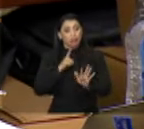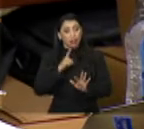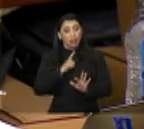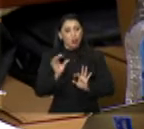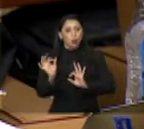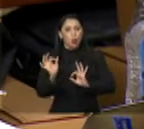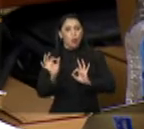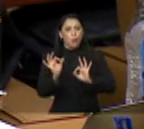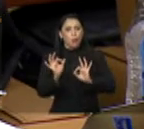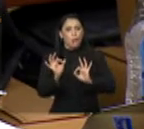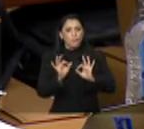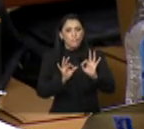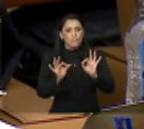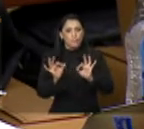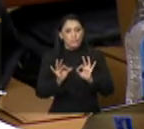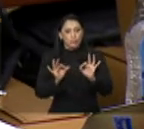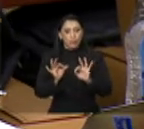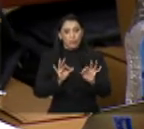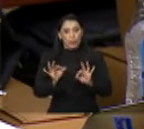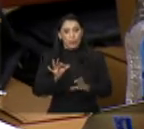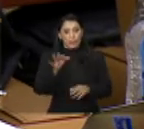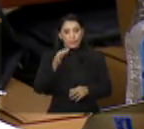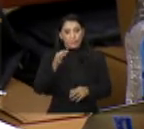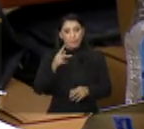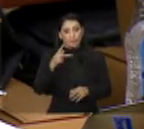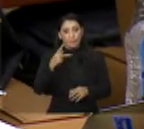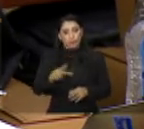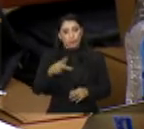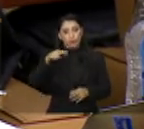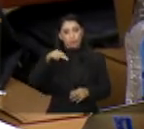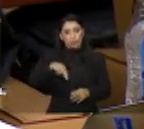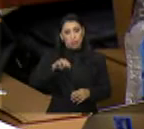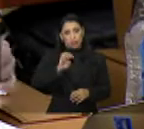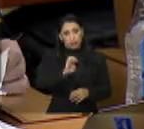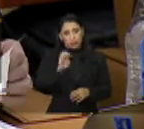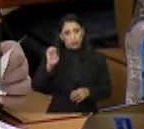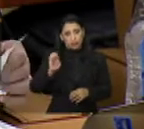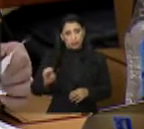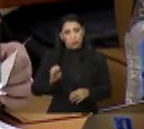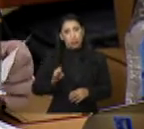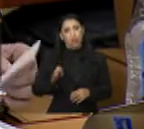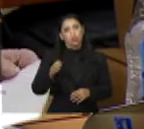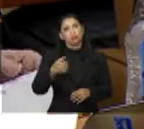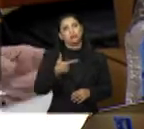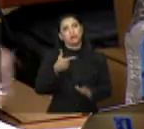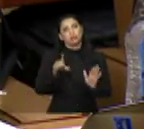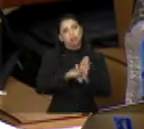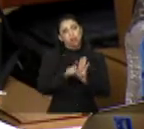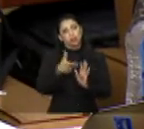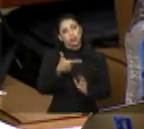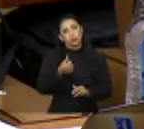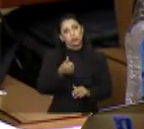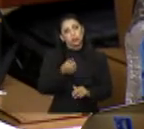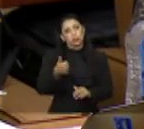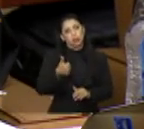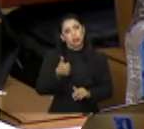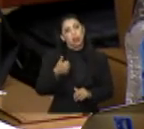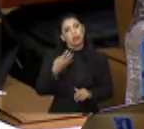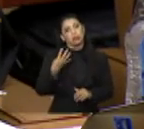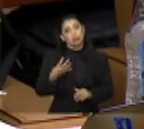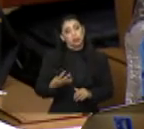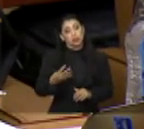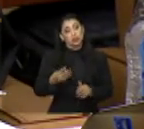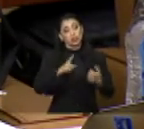nacional de educação está em vigor desde 2014 e por fim o artigo 227